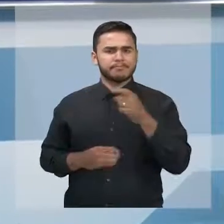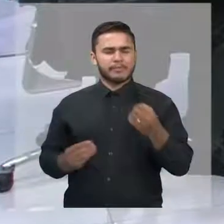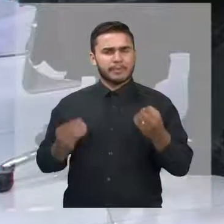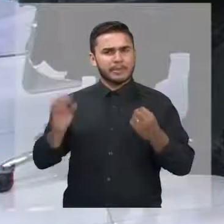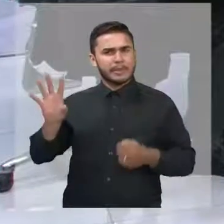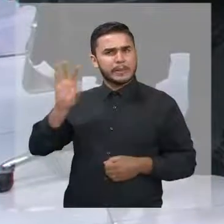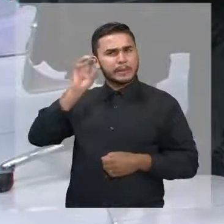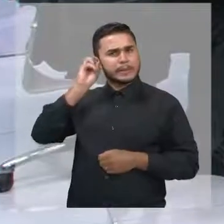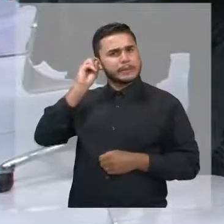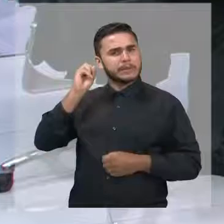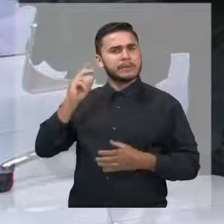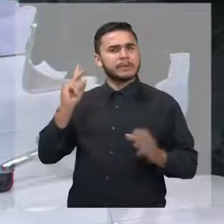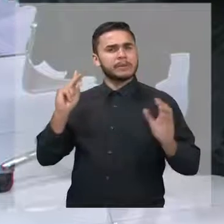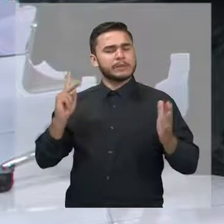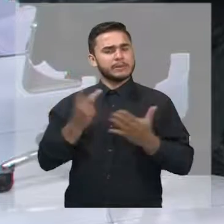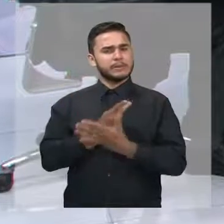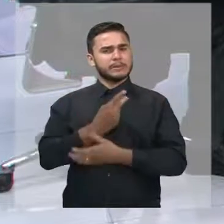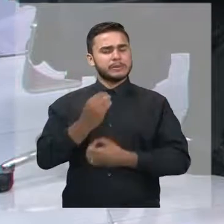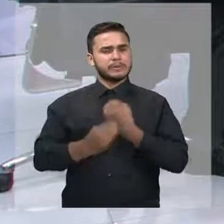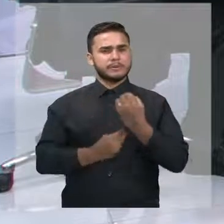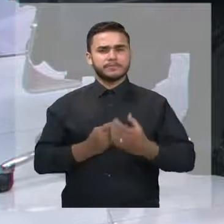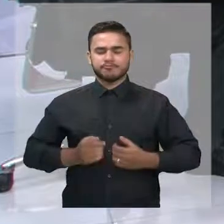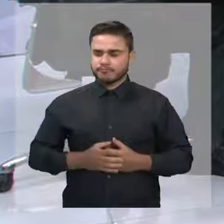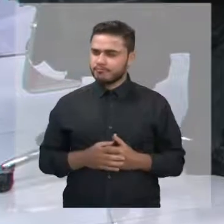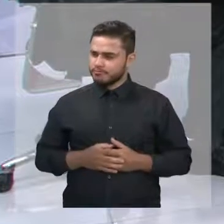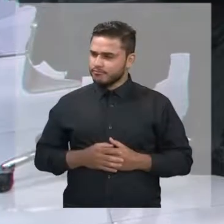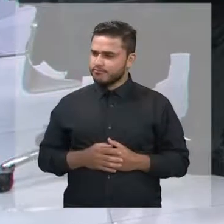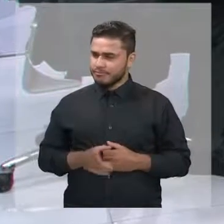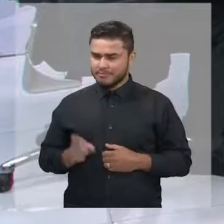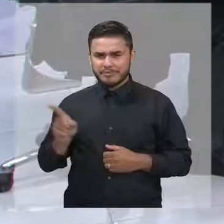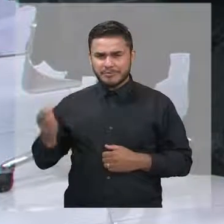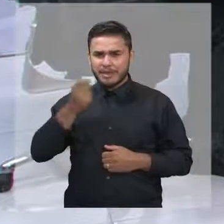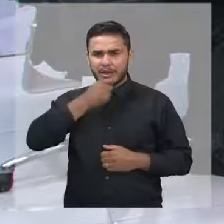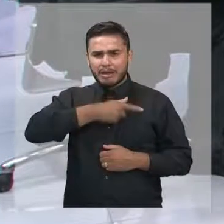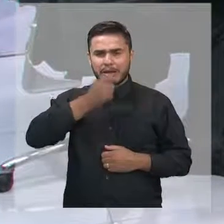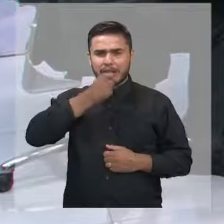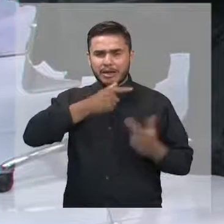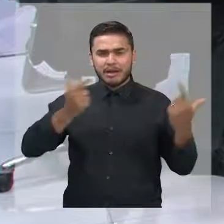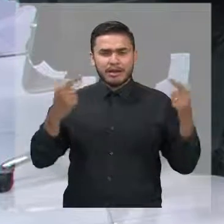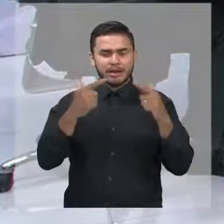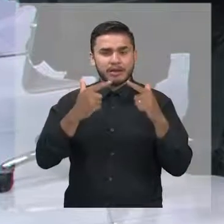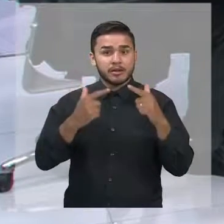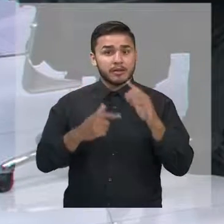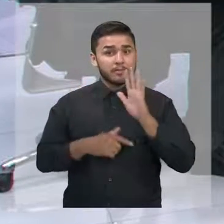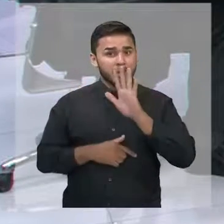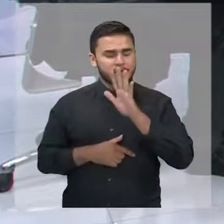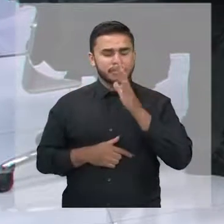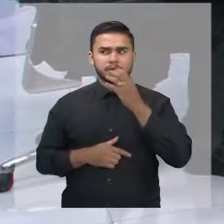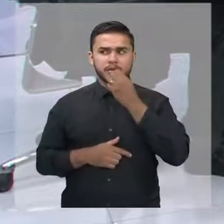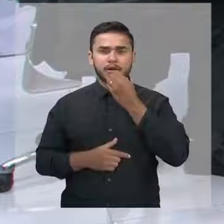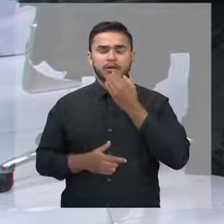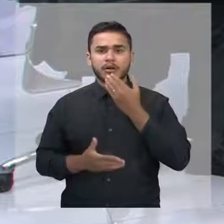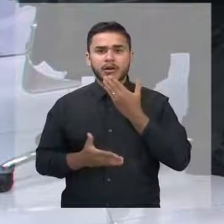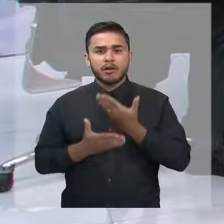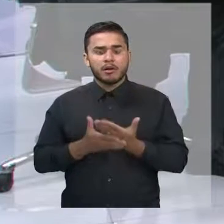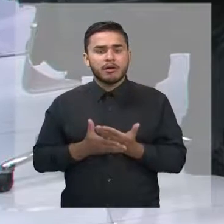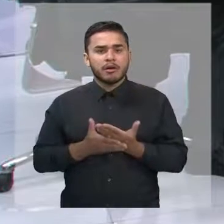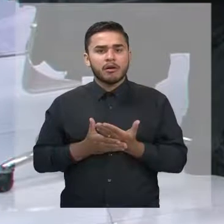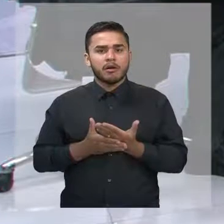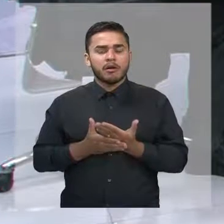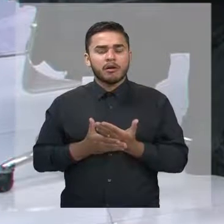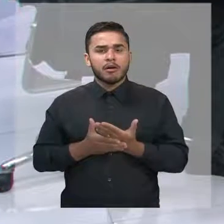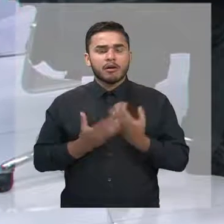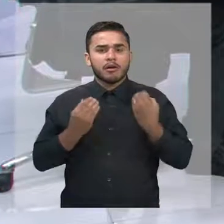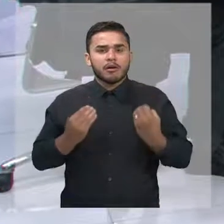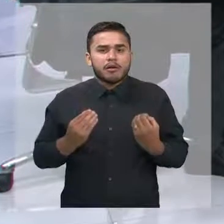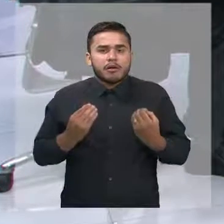dado a realidade que nós vivenciamos. Eu pensei de memória algumas colocações. Primeiro é bom observar